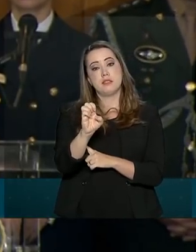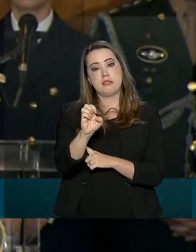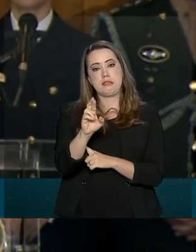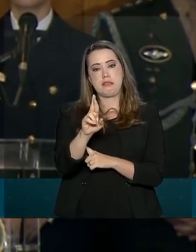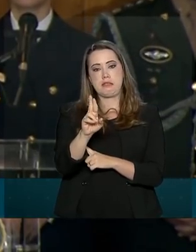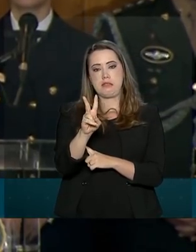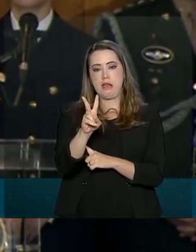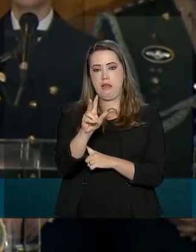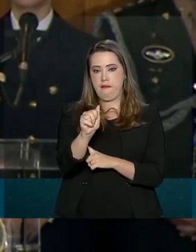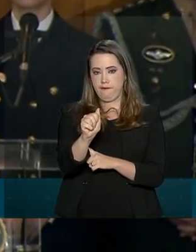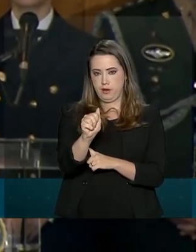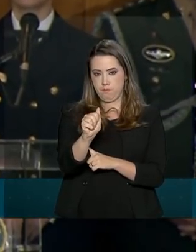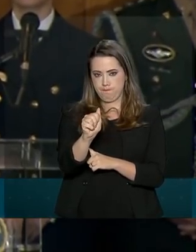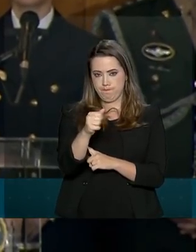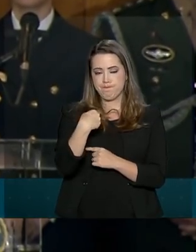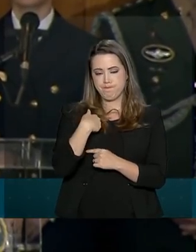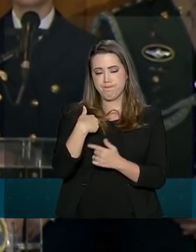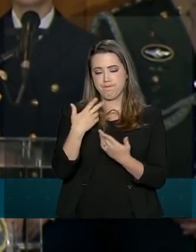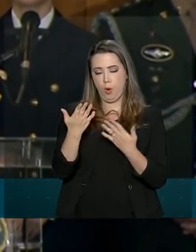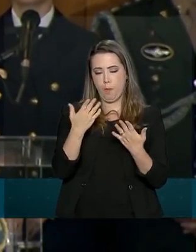Os militares não se dobraram.